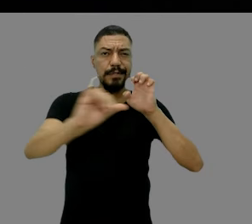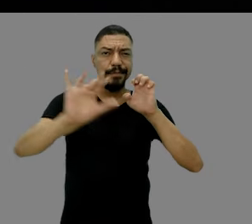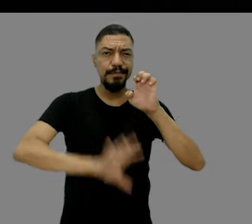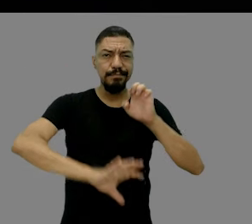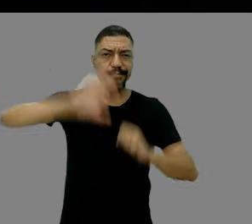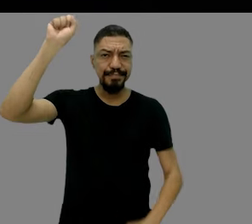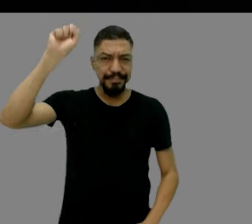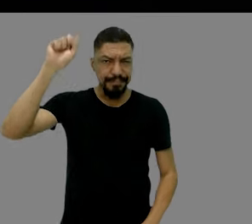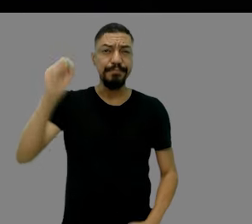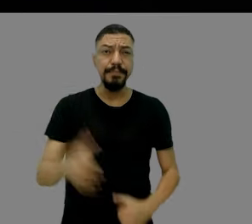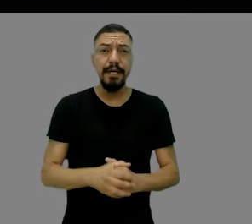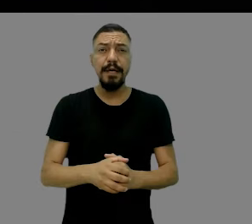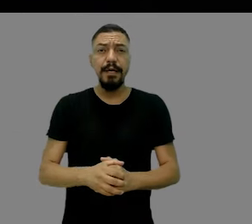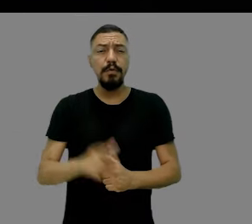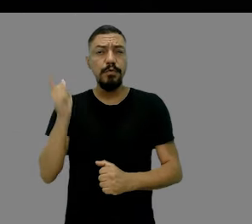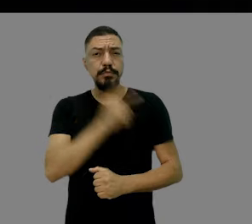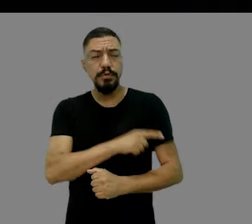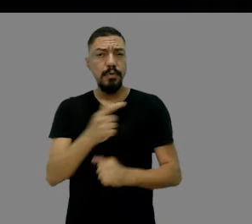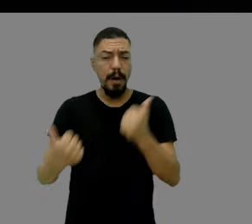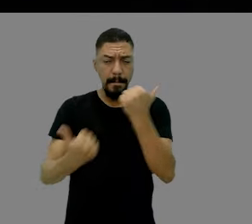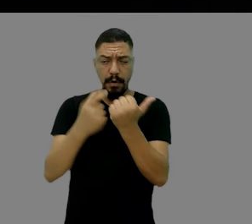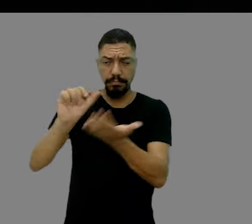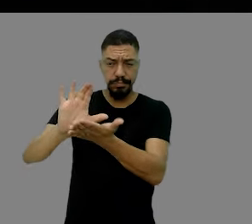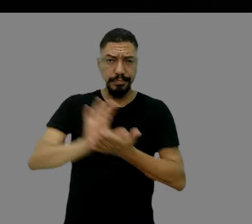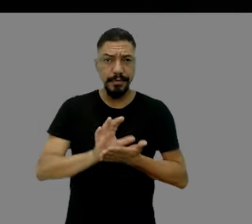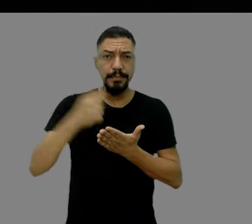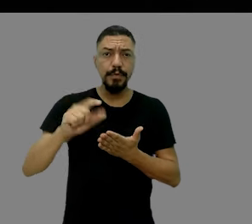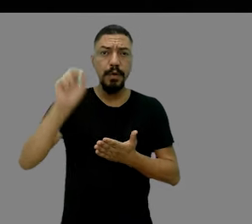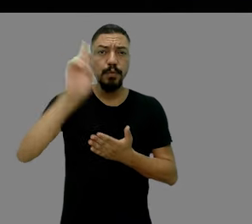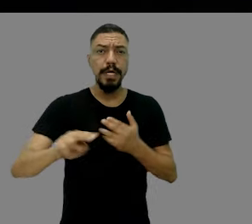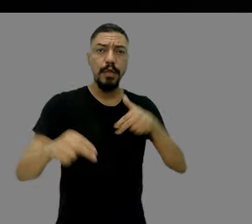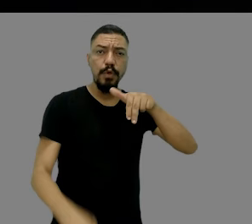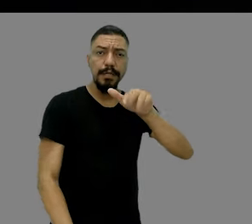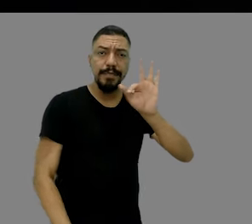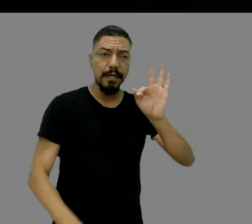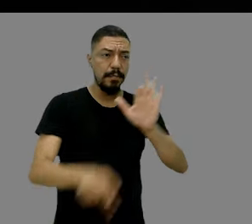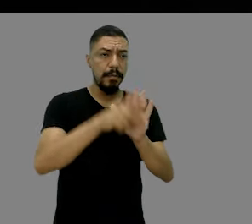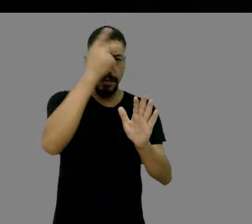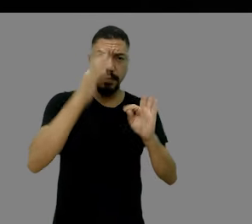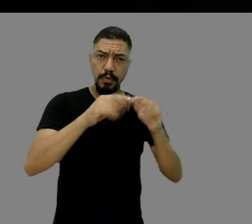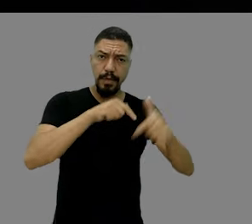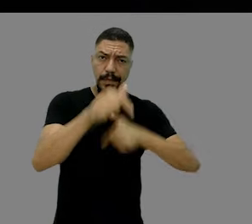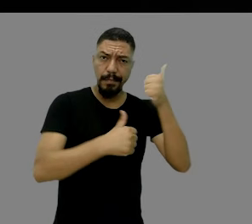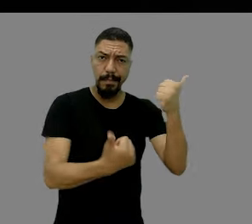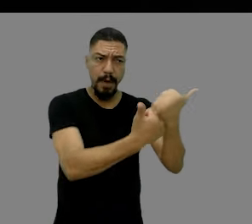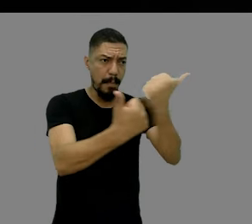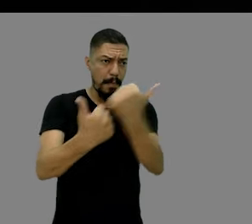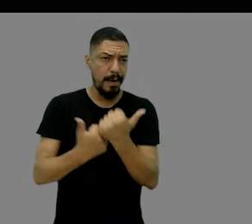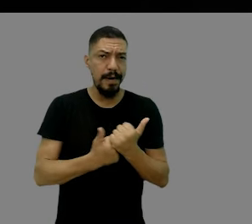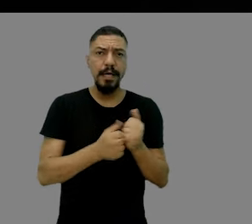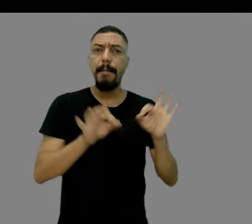o edital, né, o recurso, ela precisa das notas fiscais de todo mundo que está prestando o serviço, mesmo